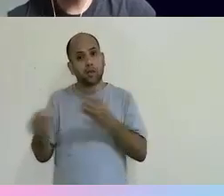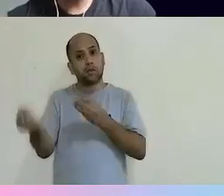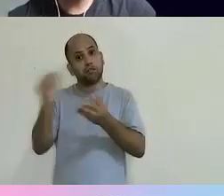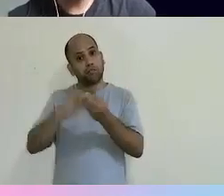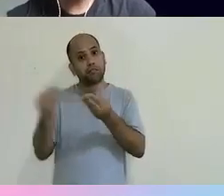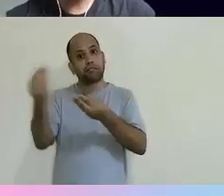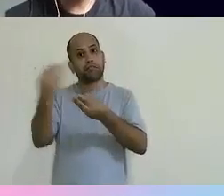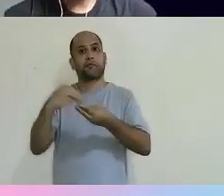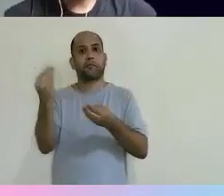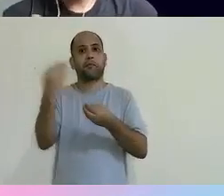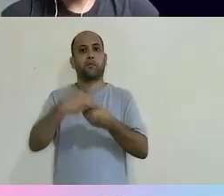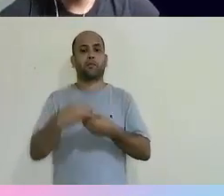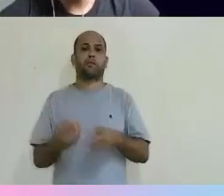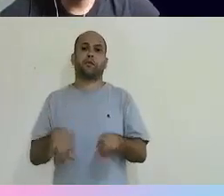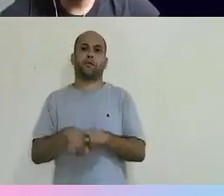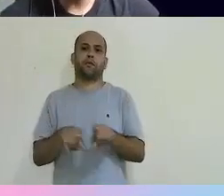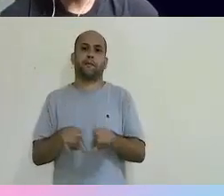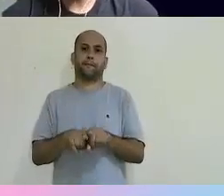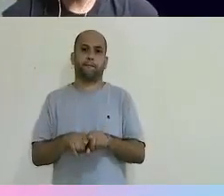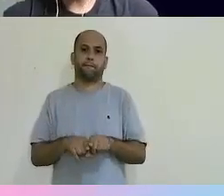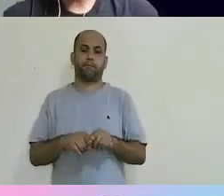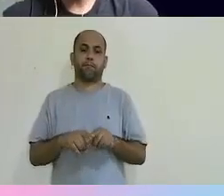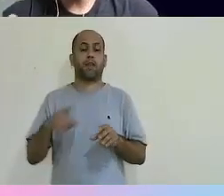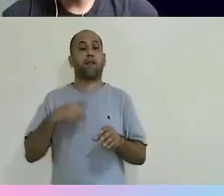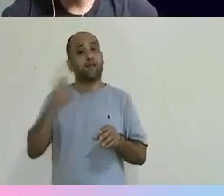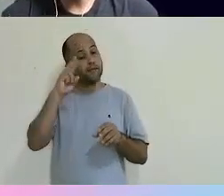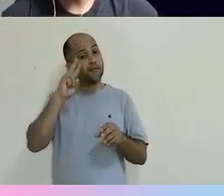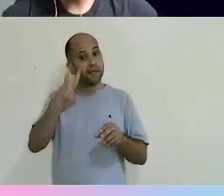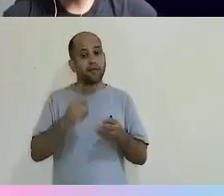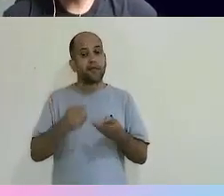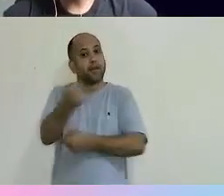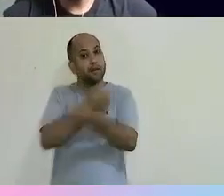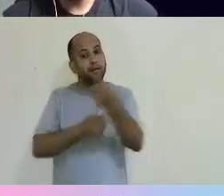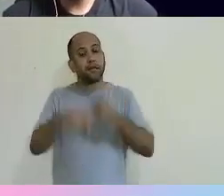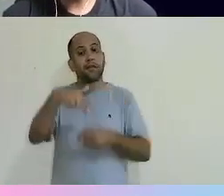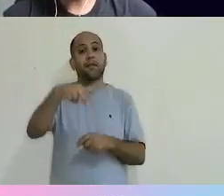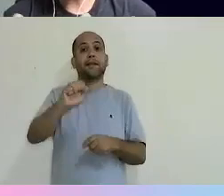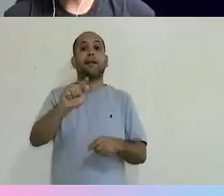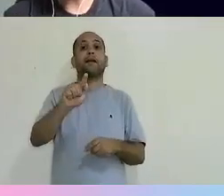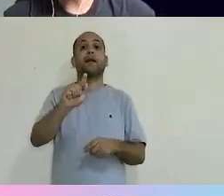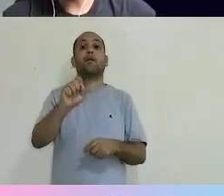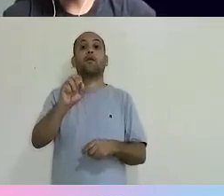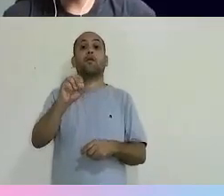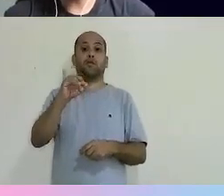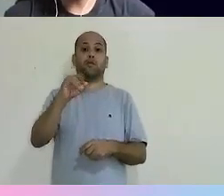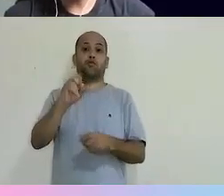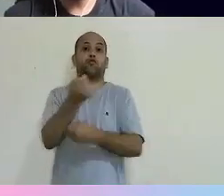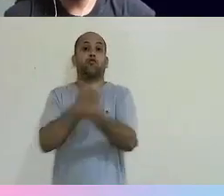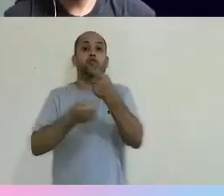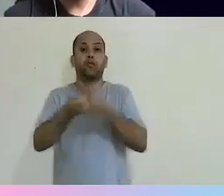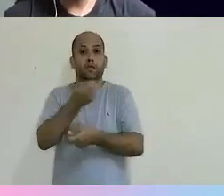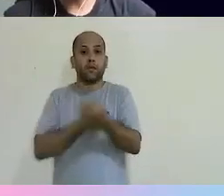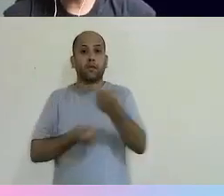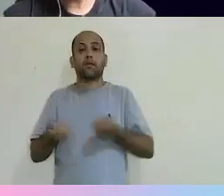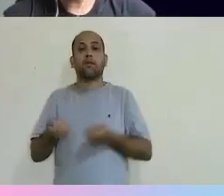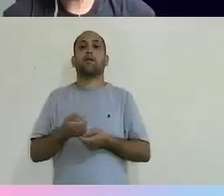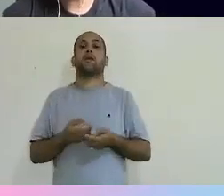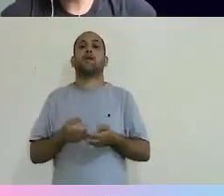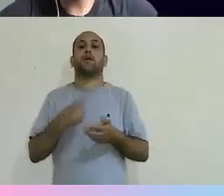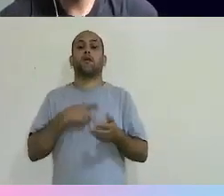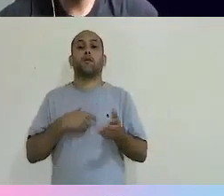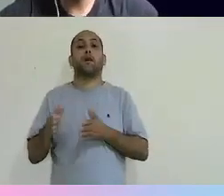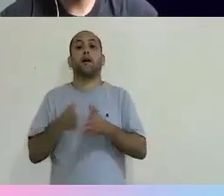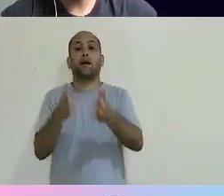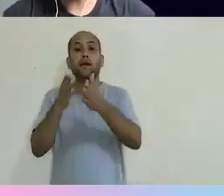feitas daqui para frente, né? A visão de negócios, como que a gente alia a visão de negócios que as empresas têm com a nossa carreira? Como que a gente